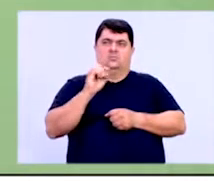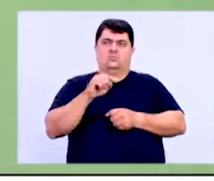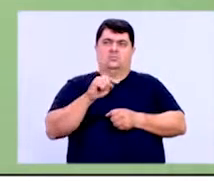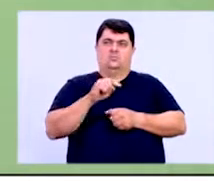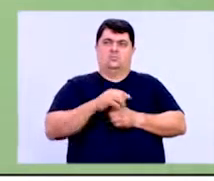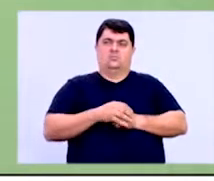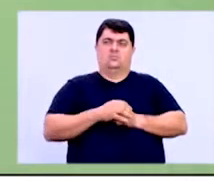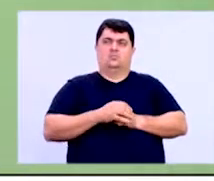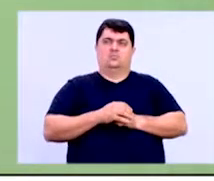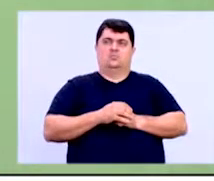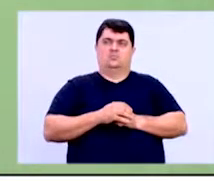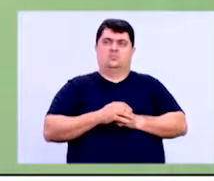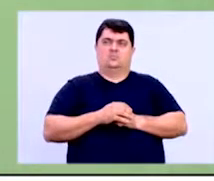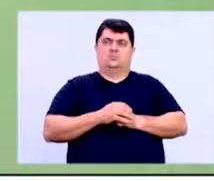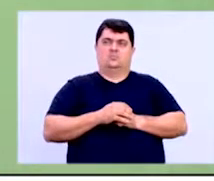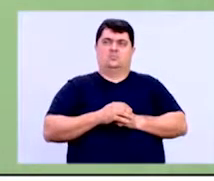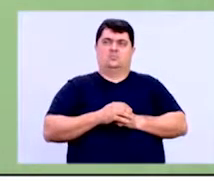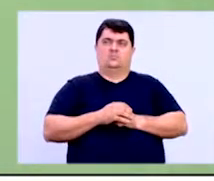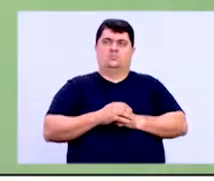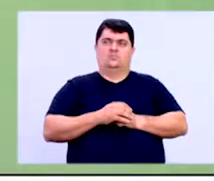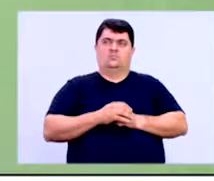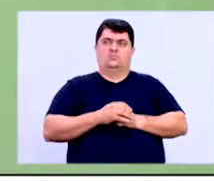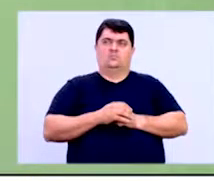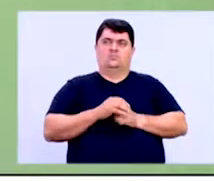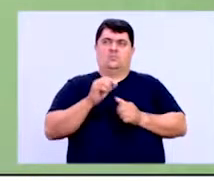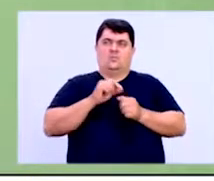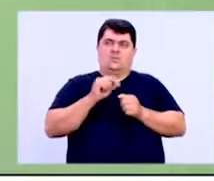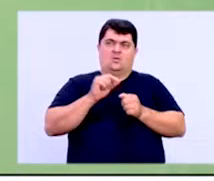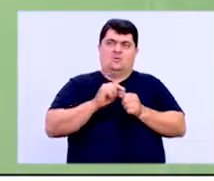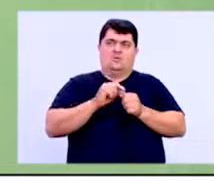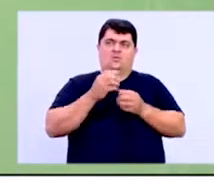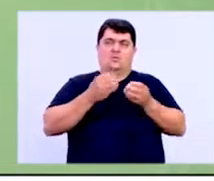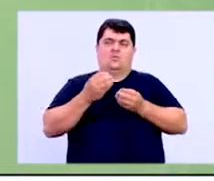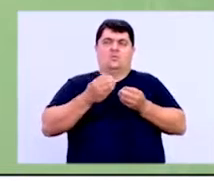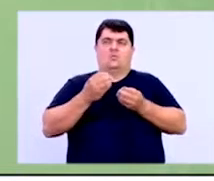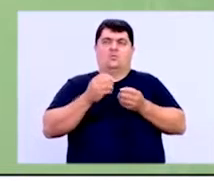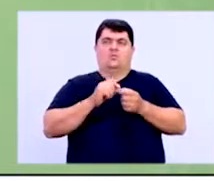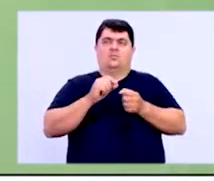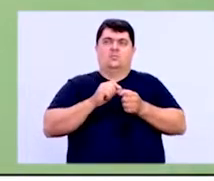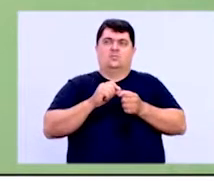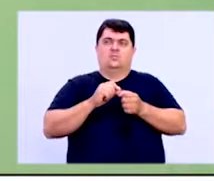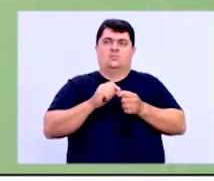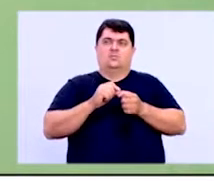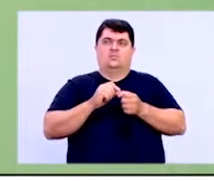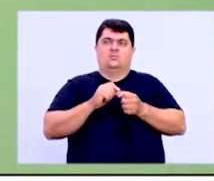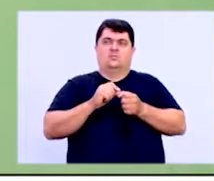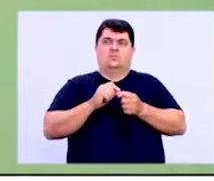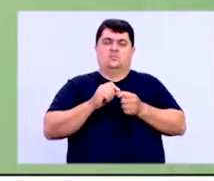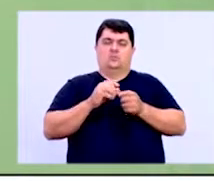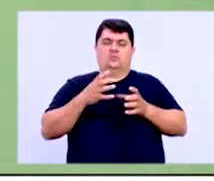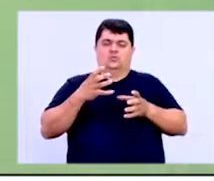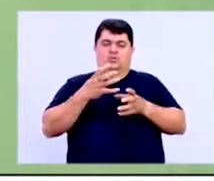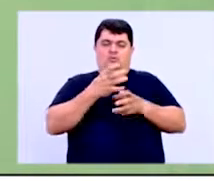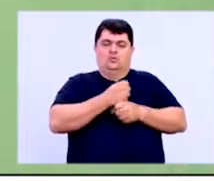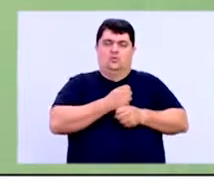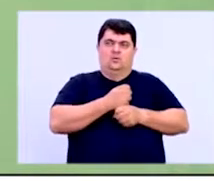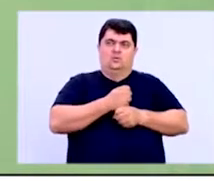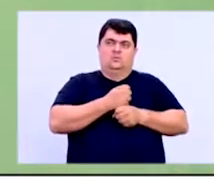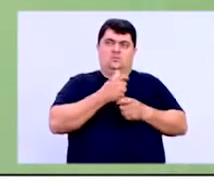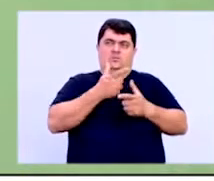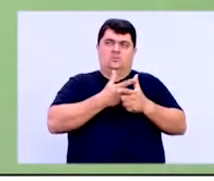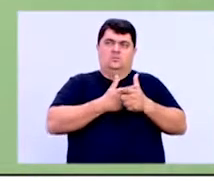A 310. Então, para a gente fazer o nosso preço de venda, como que vamos fazer? Vamos somar todos os custos